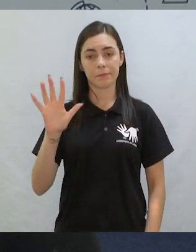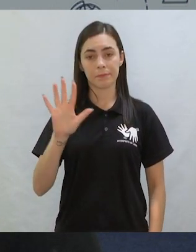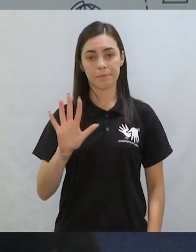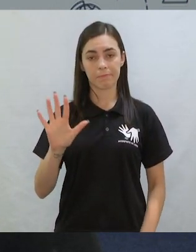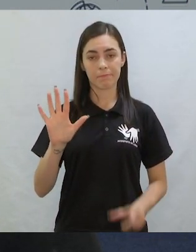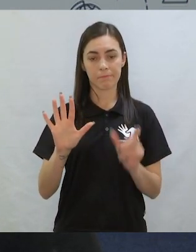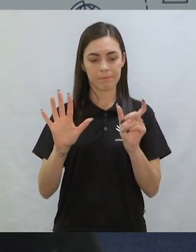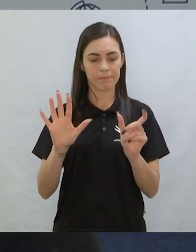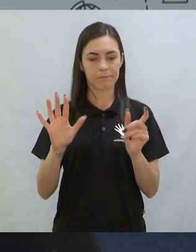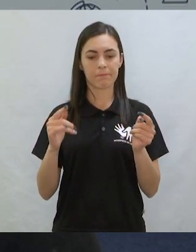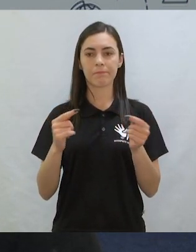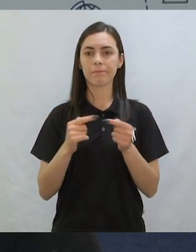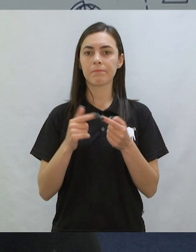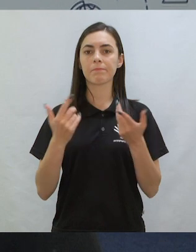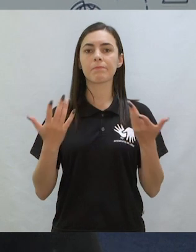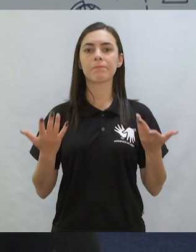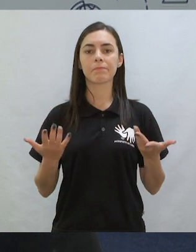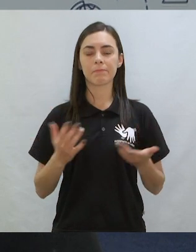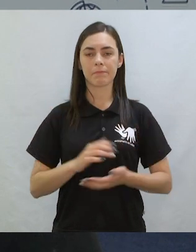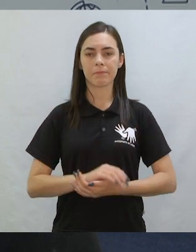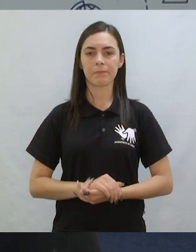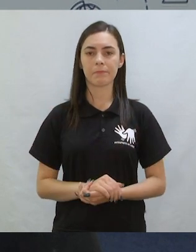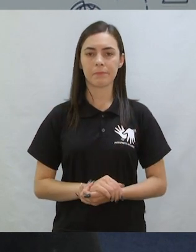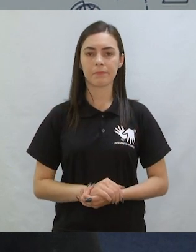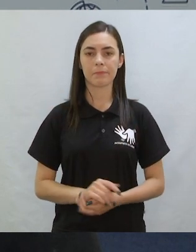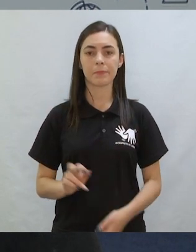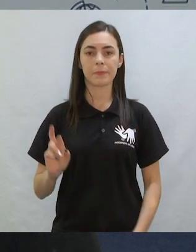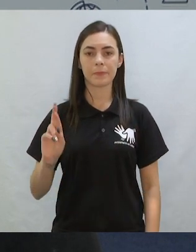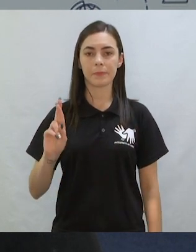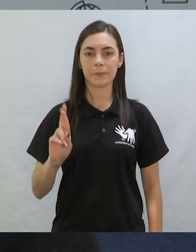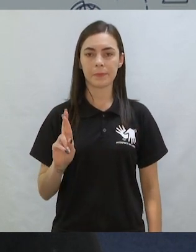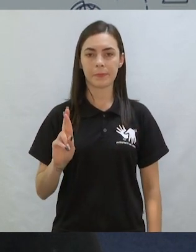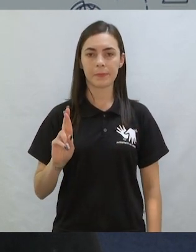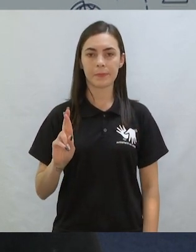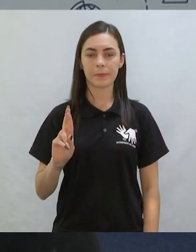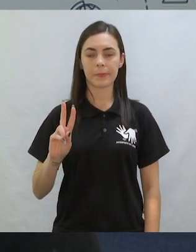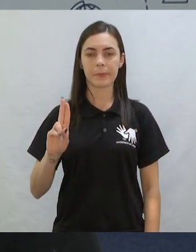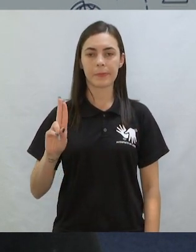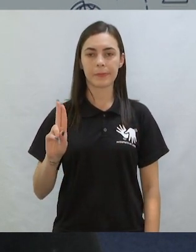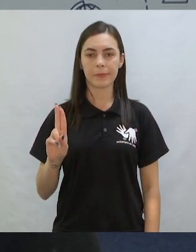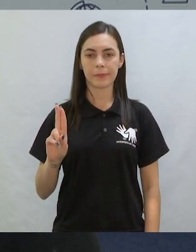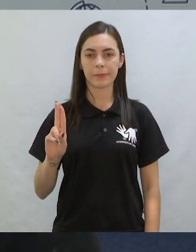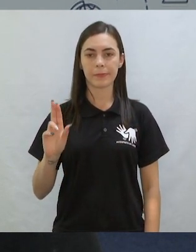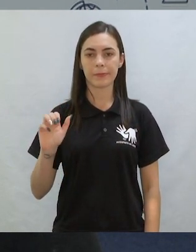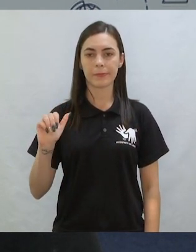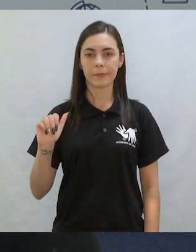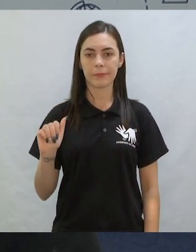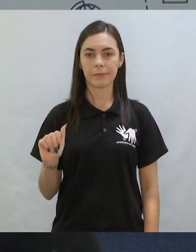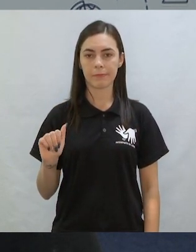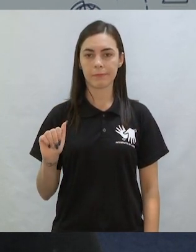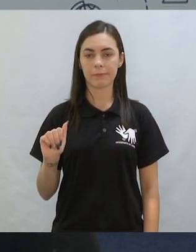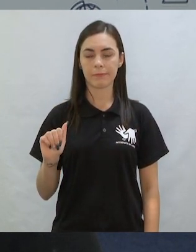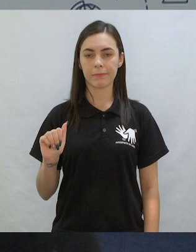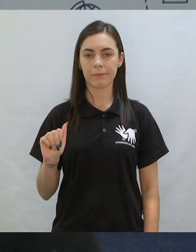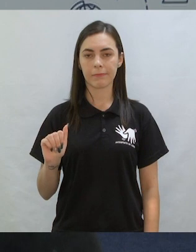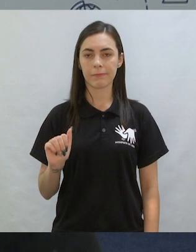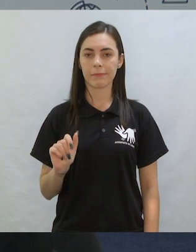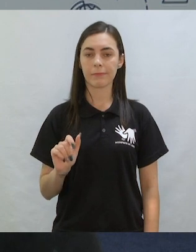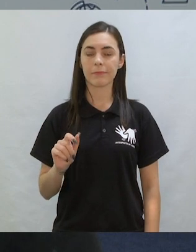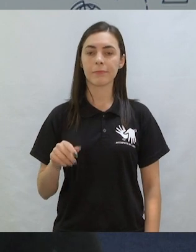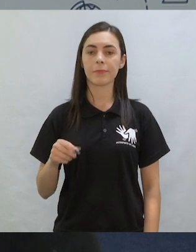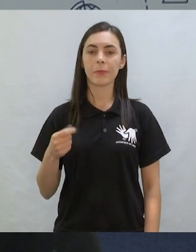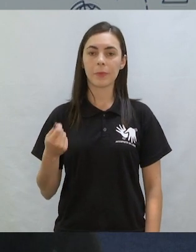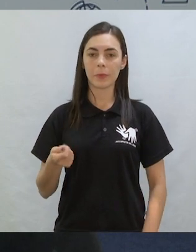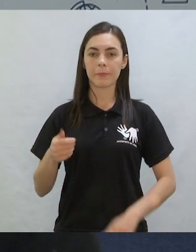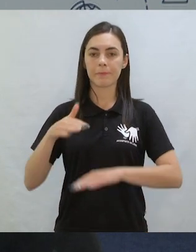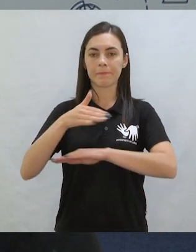junto dessa imagem aqui? Letra R, letra U e letra A. Nós formamos